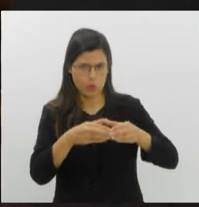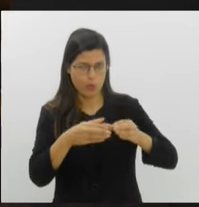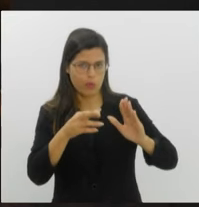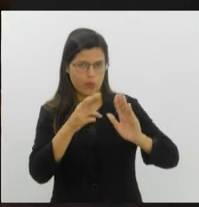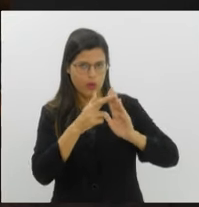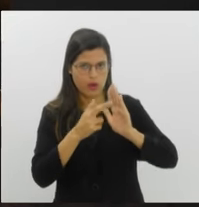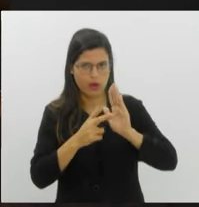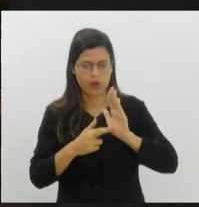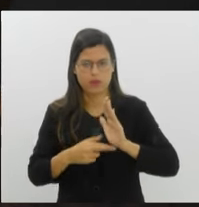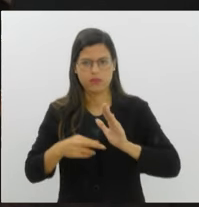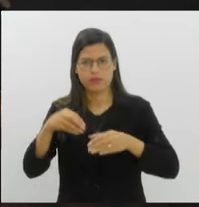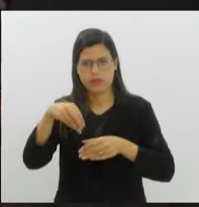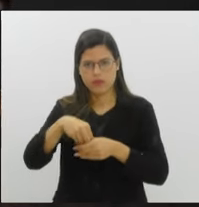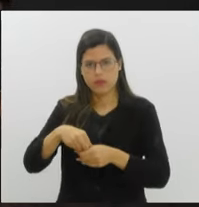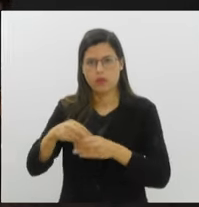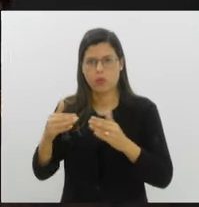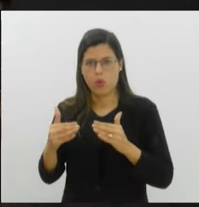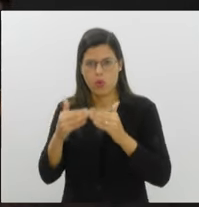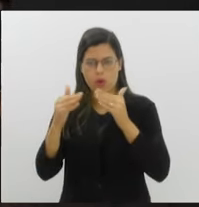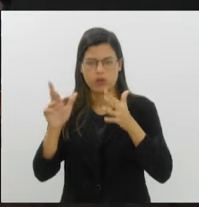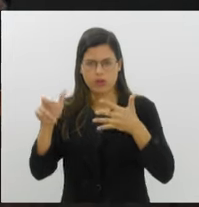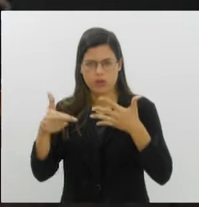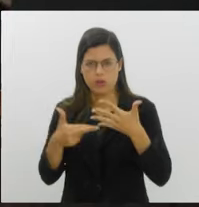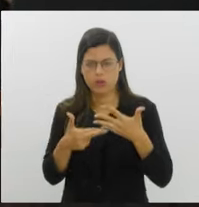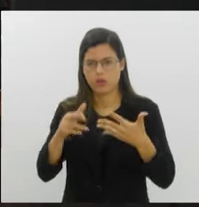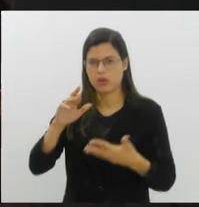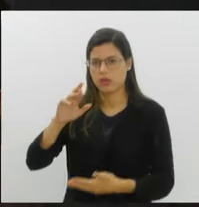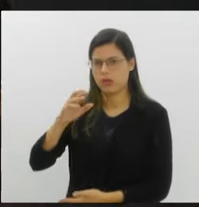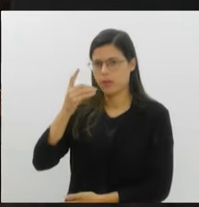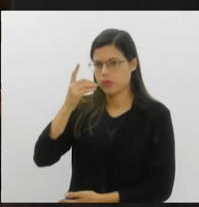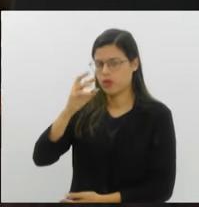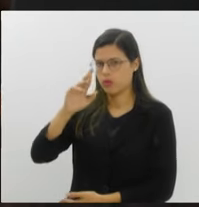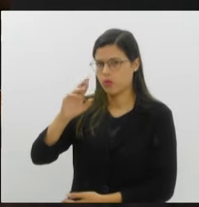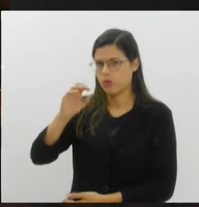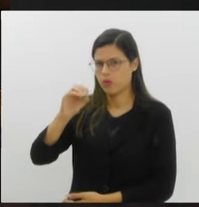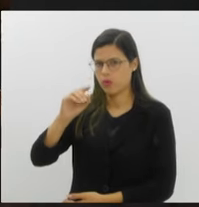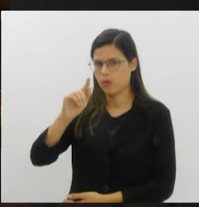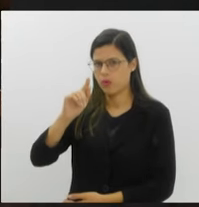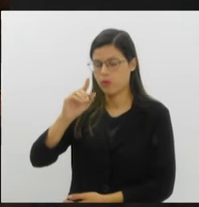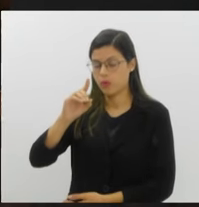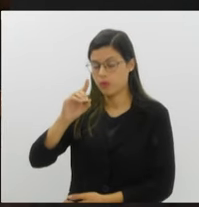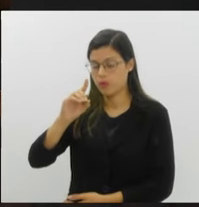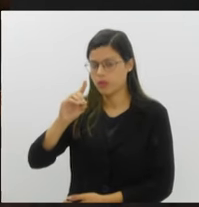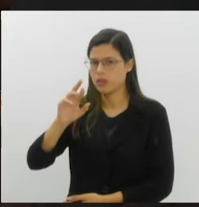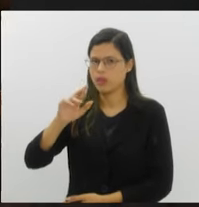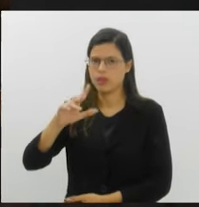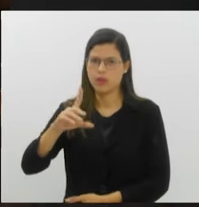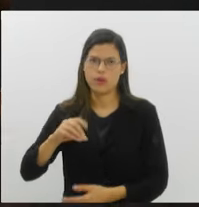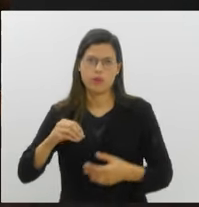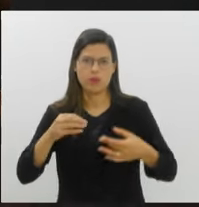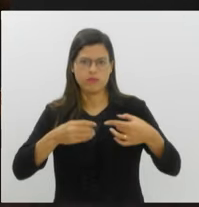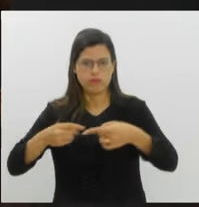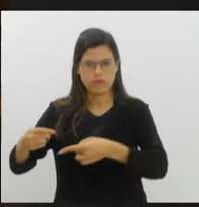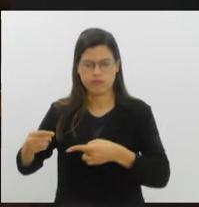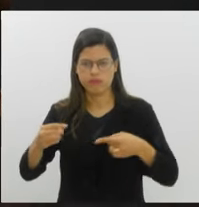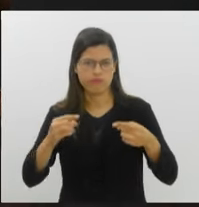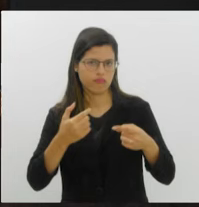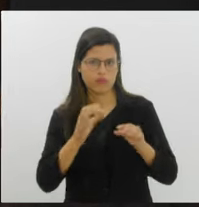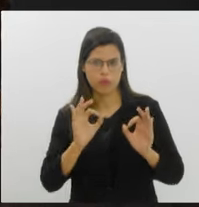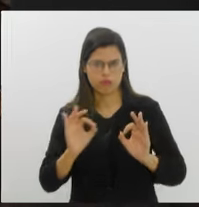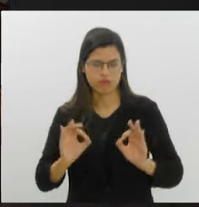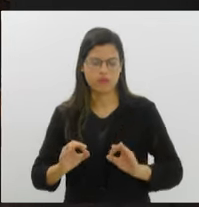Proposições Externas favorável, relatoria do deputado Rodrigo Amorim. Em discussão, não havendo quem queira discutir, encerrada